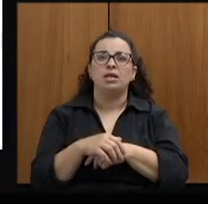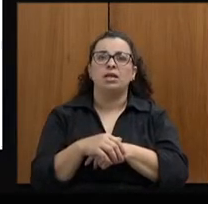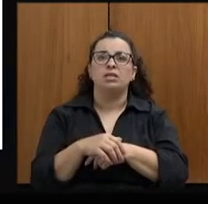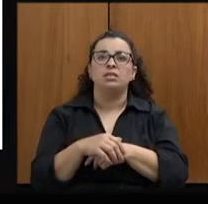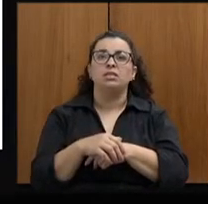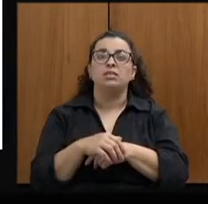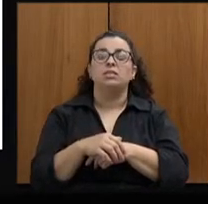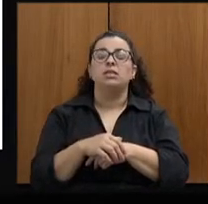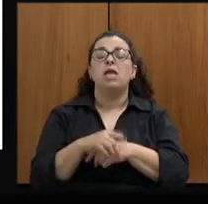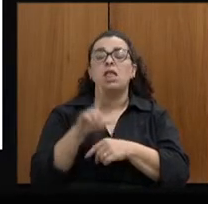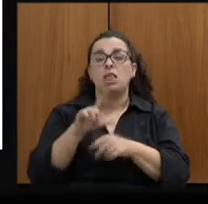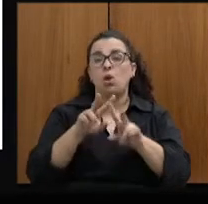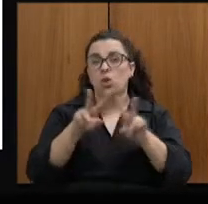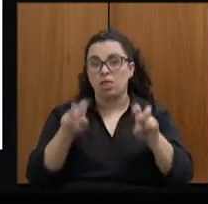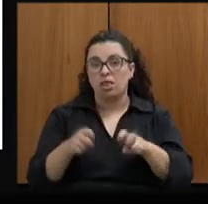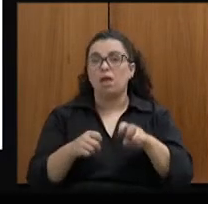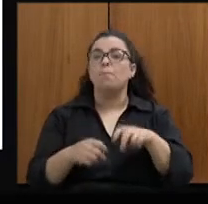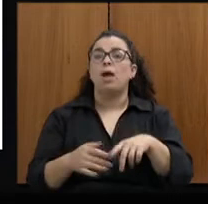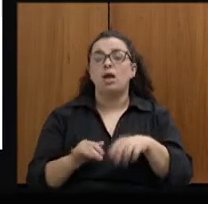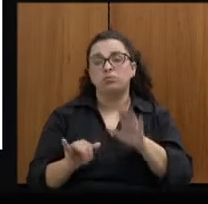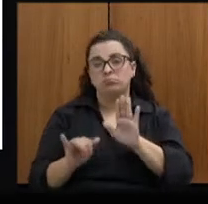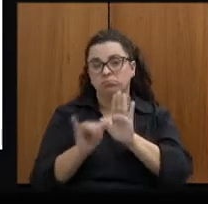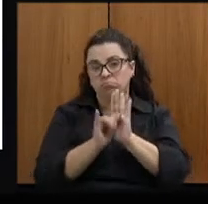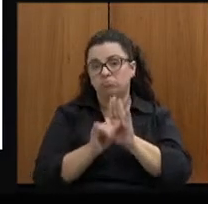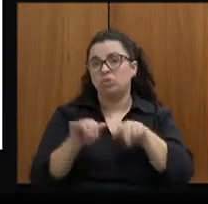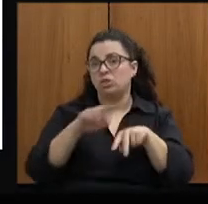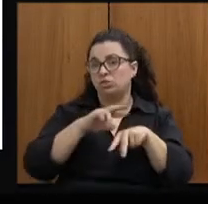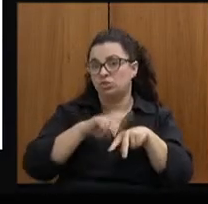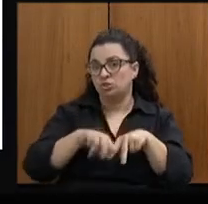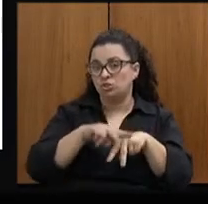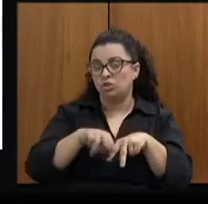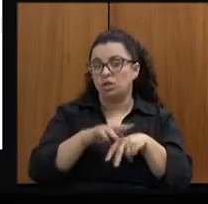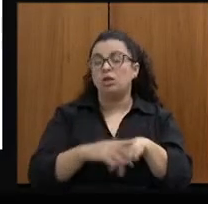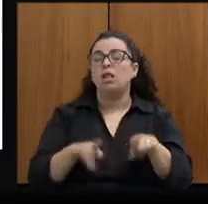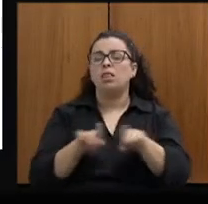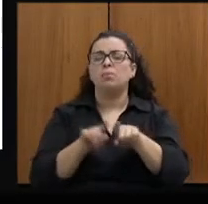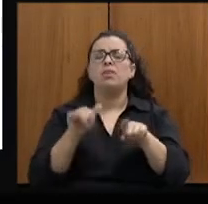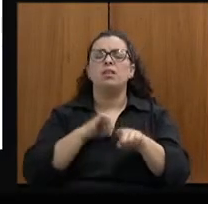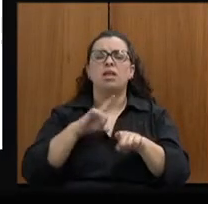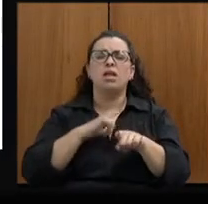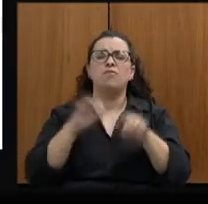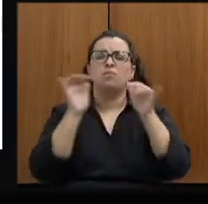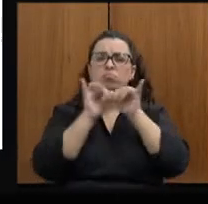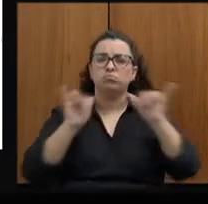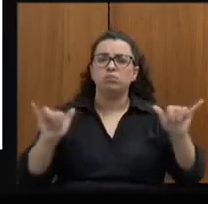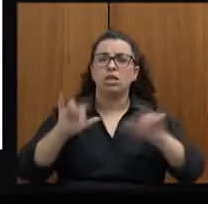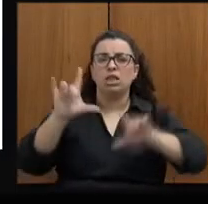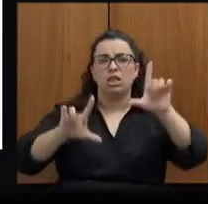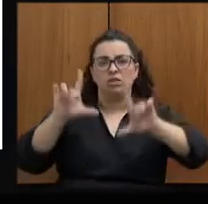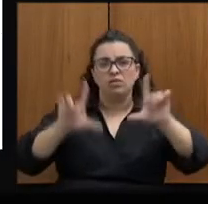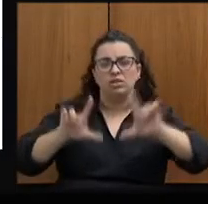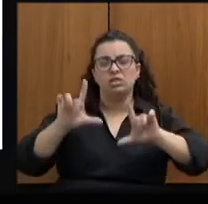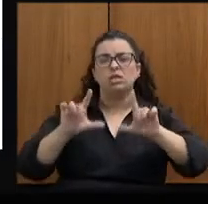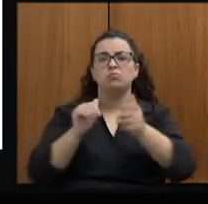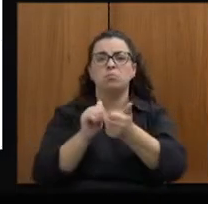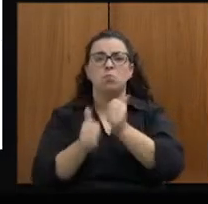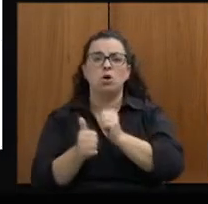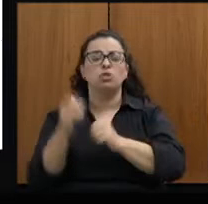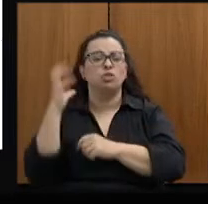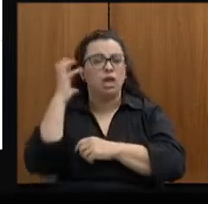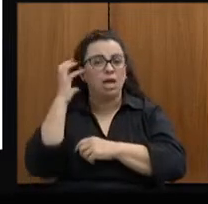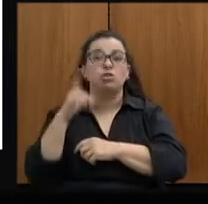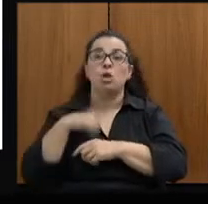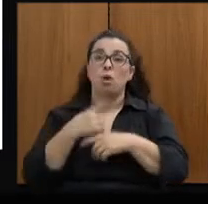Gênero. E teve também uma campanha de respeito à diversidade em canal aberto de TV e spot em rádio, com uma parceria com a